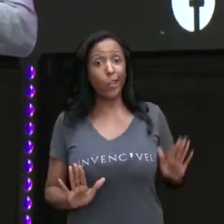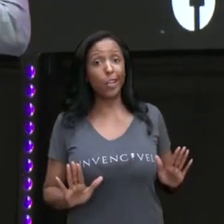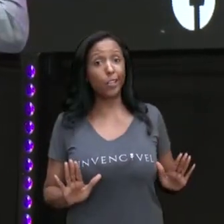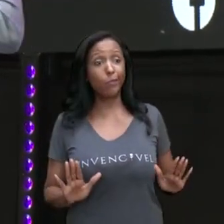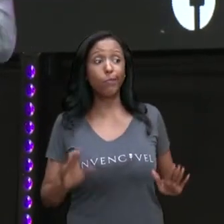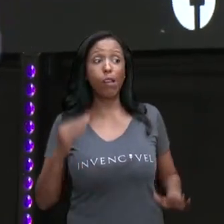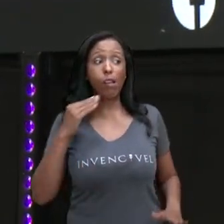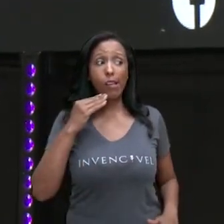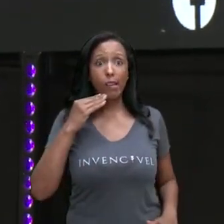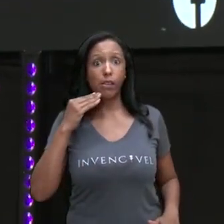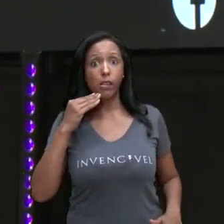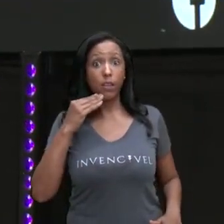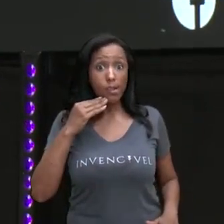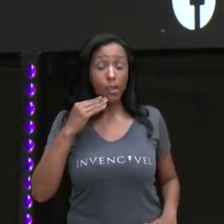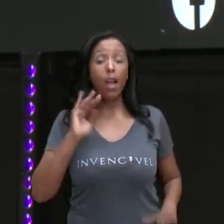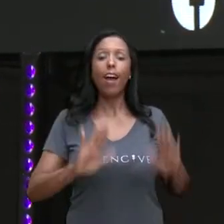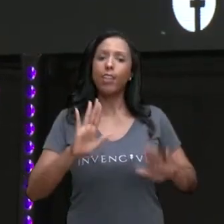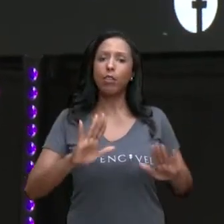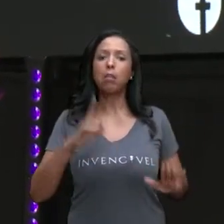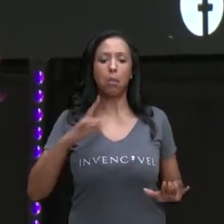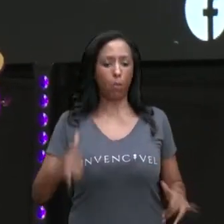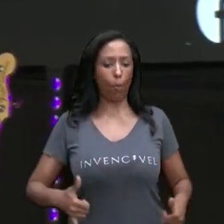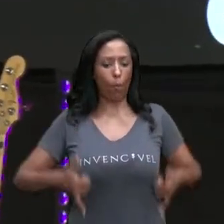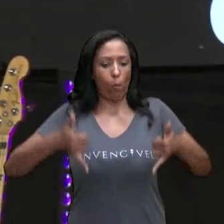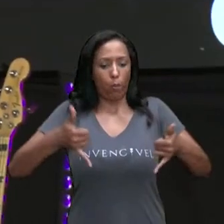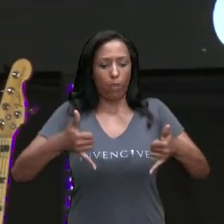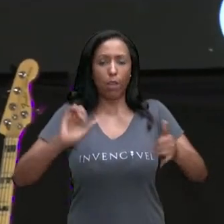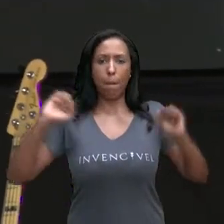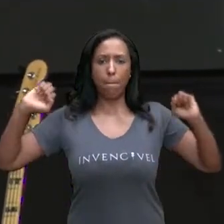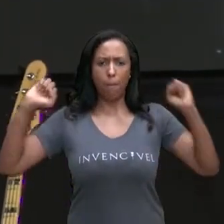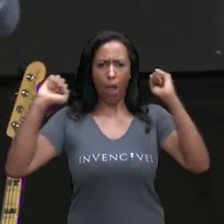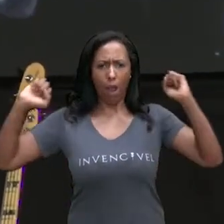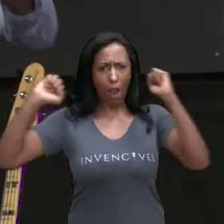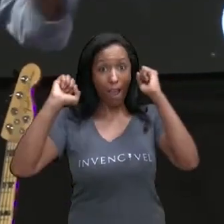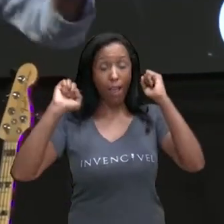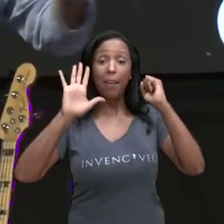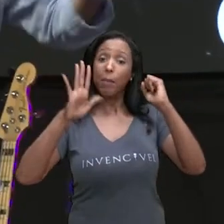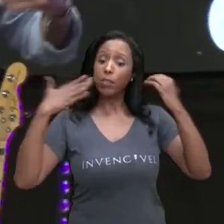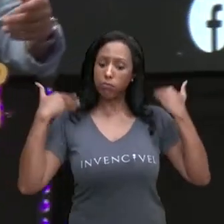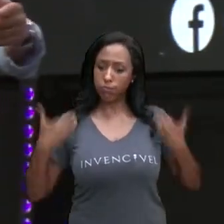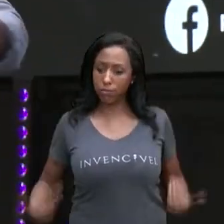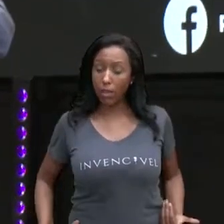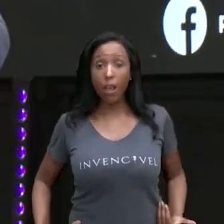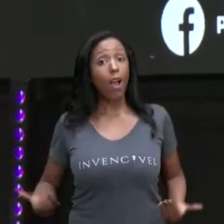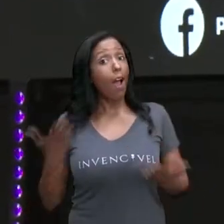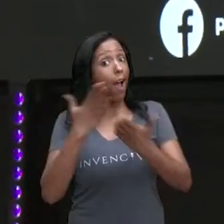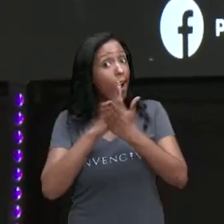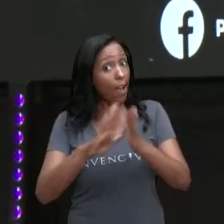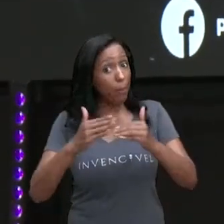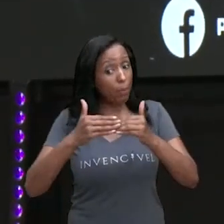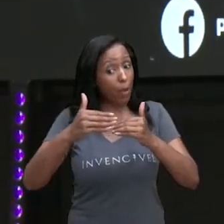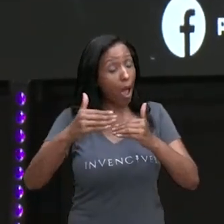É ou não é? É, mas essa carcassinha, ela tem fim. Mas quem fala comigo no dia a dia, não é